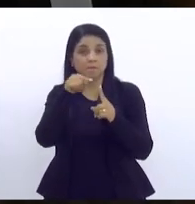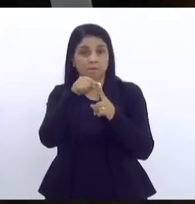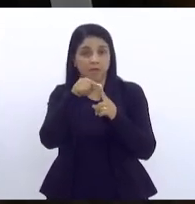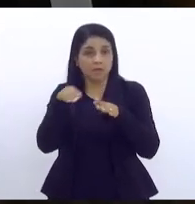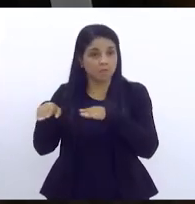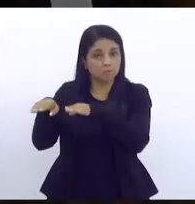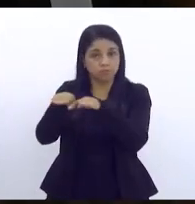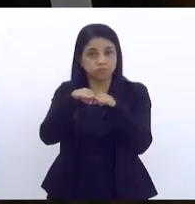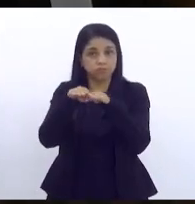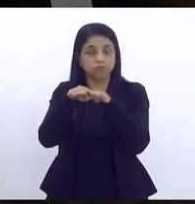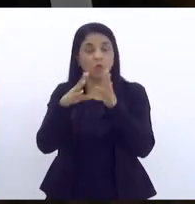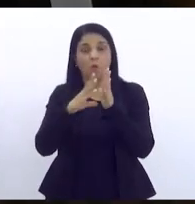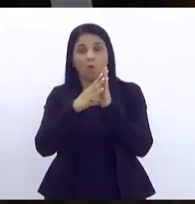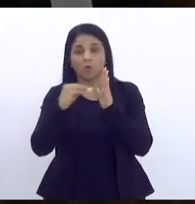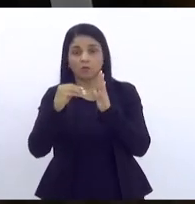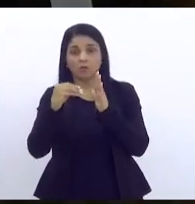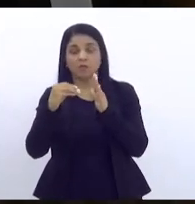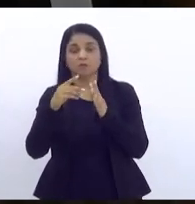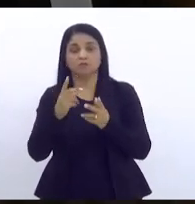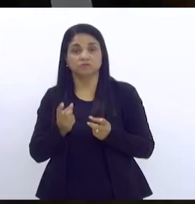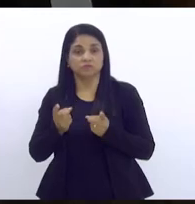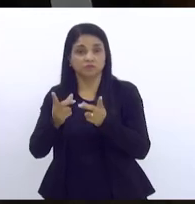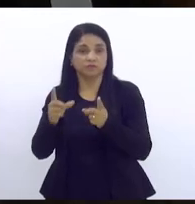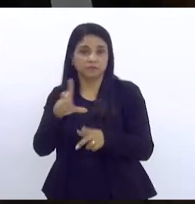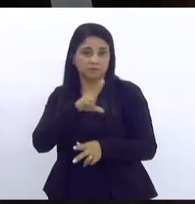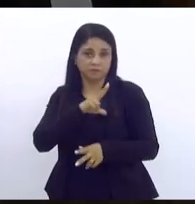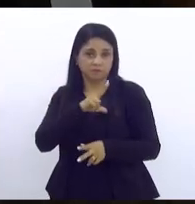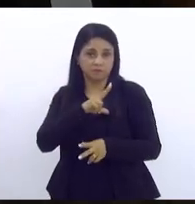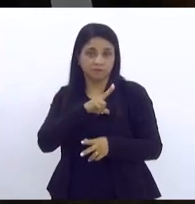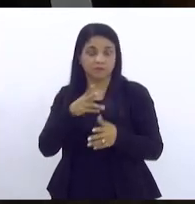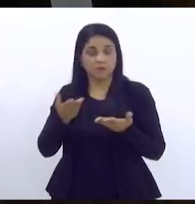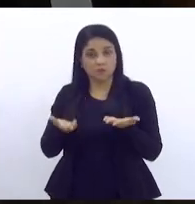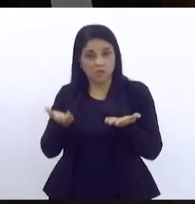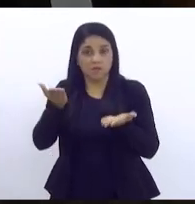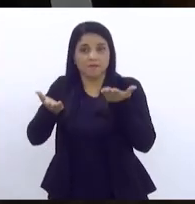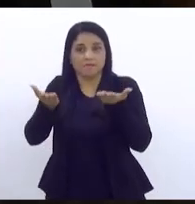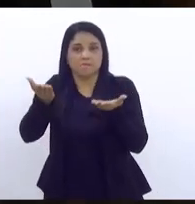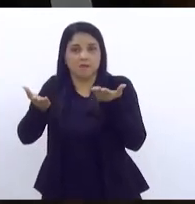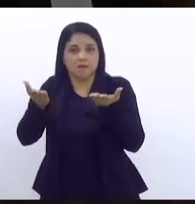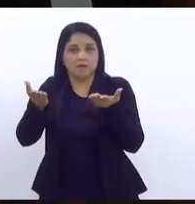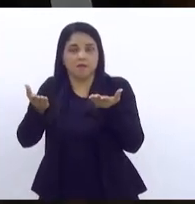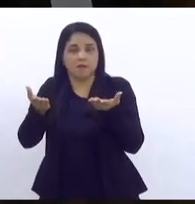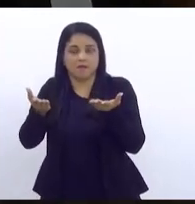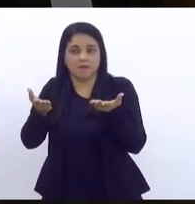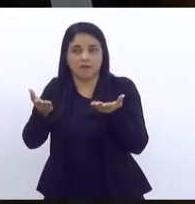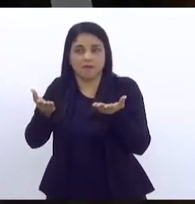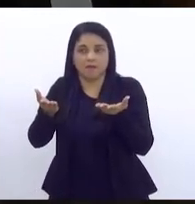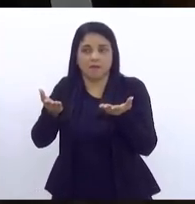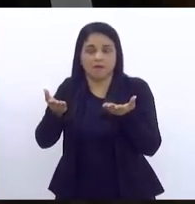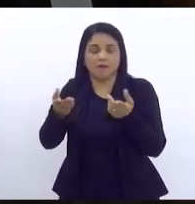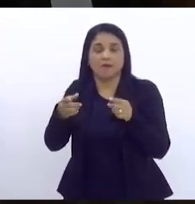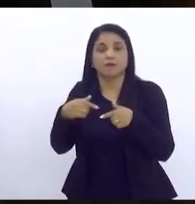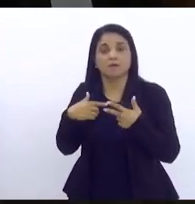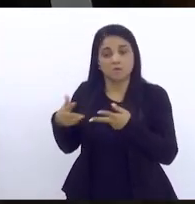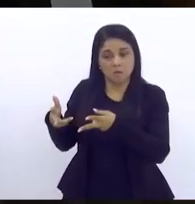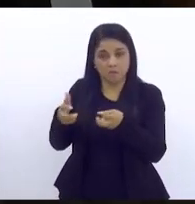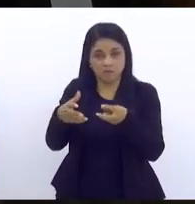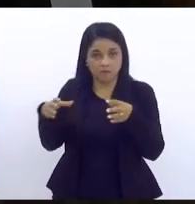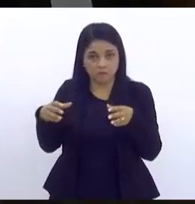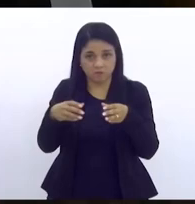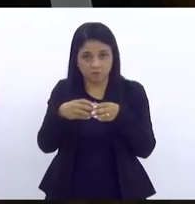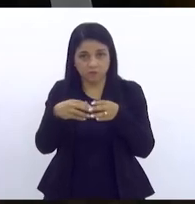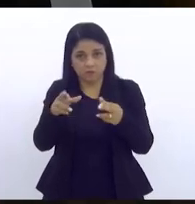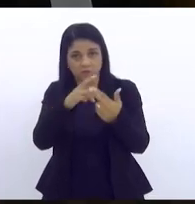a o modelo de privatização previa equilibrar né E hoje por hoje o que a gente vem observando e a comissão aqui é